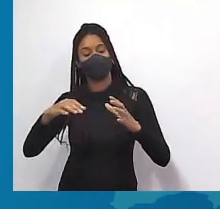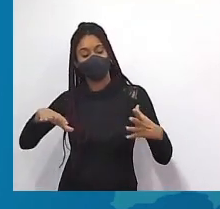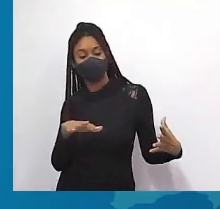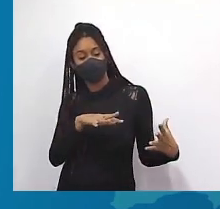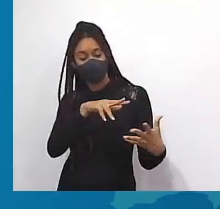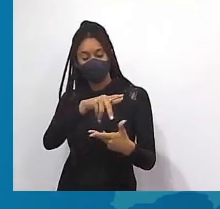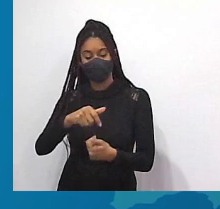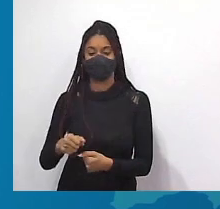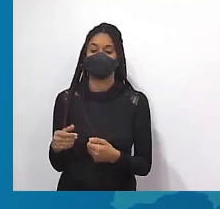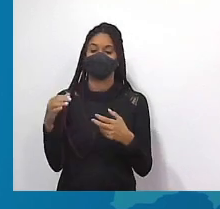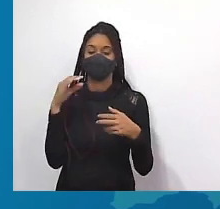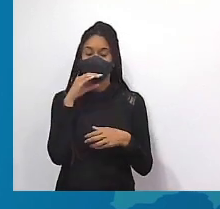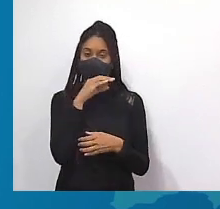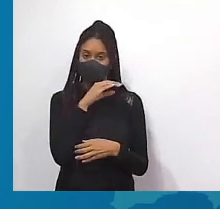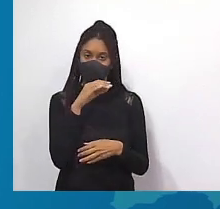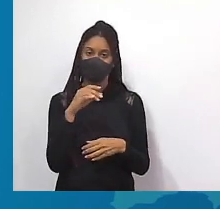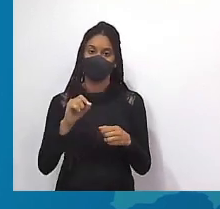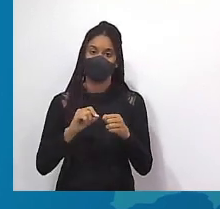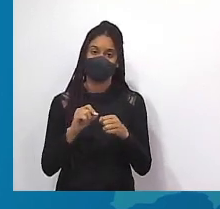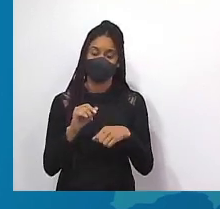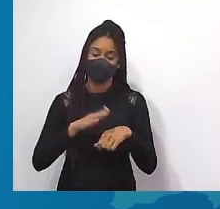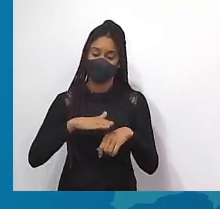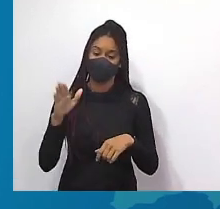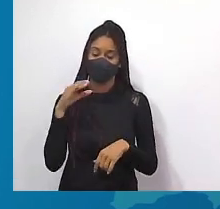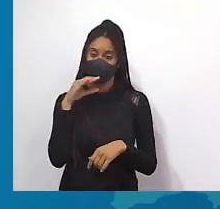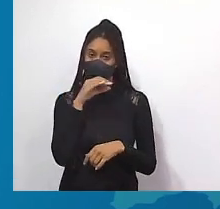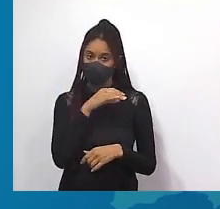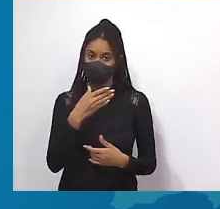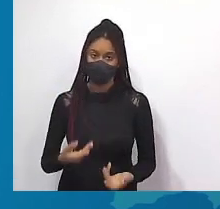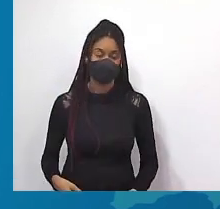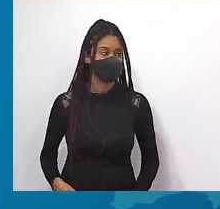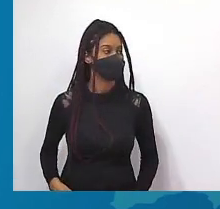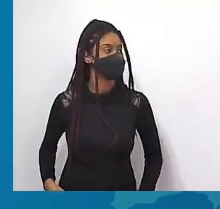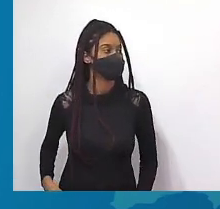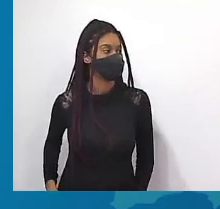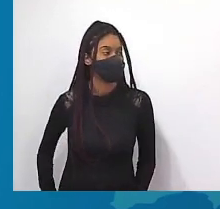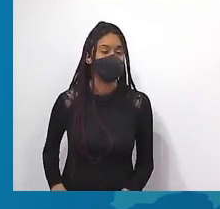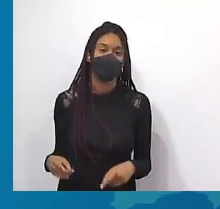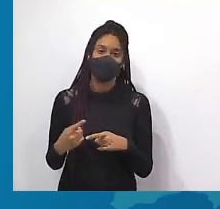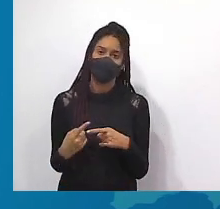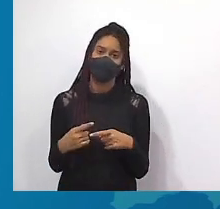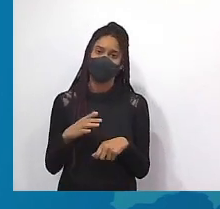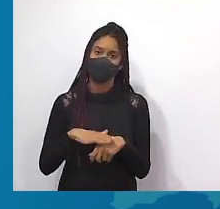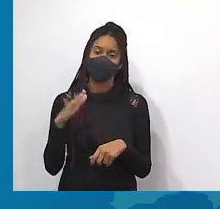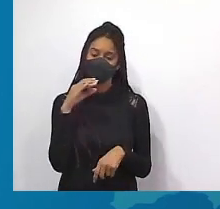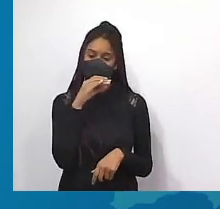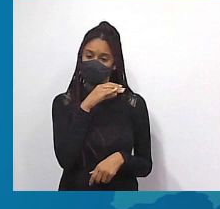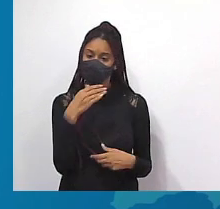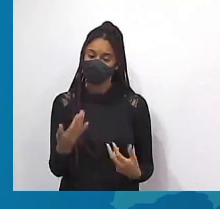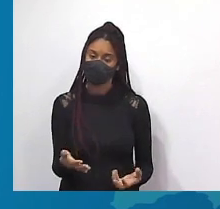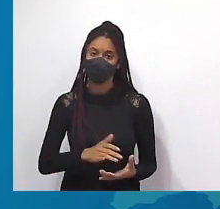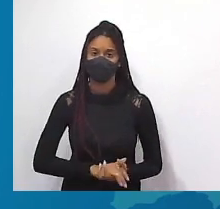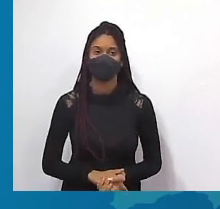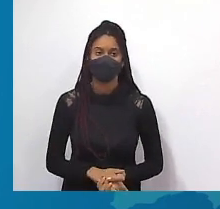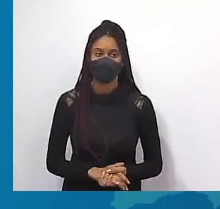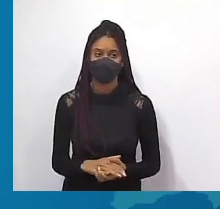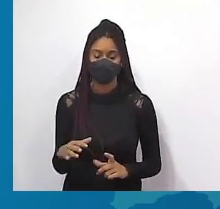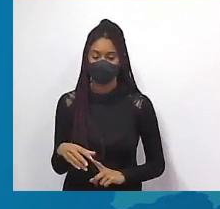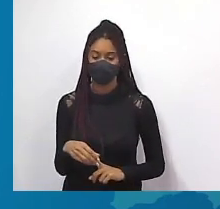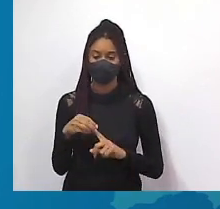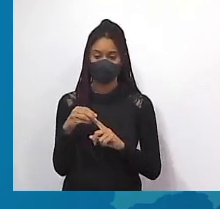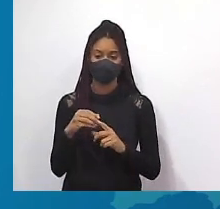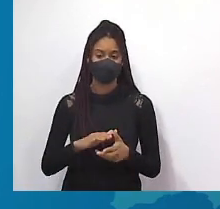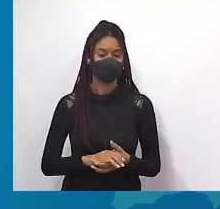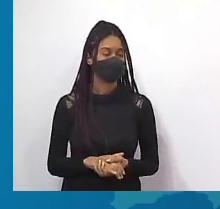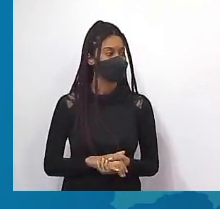O planeta está ficando mais quente. E por que o planeta está ficando mais quente, Júlio? Sobretudo,